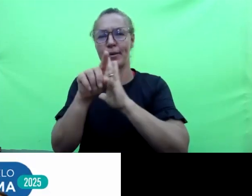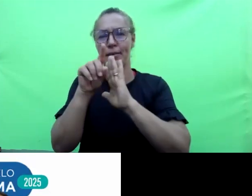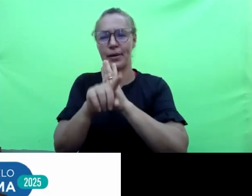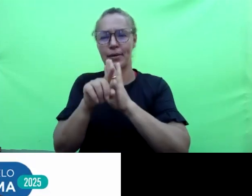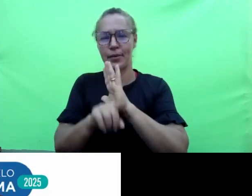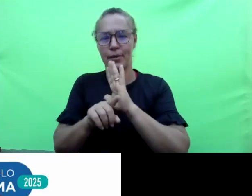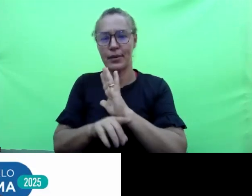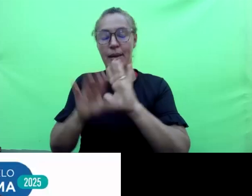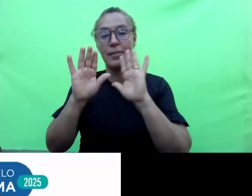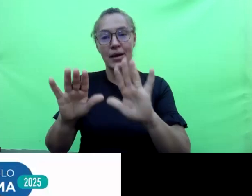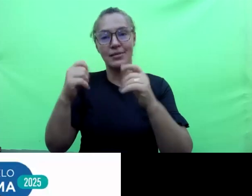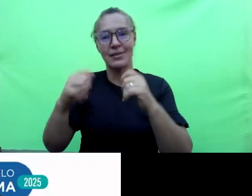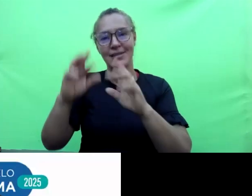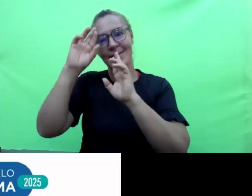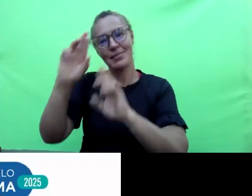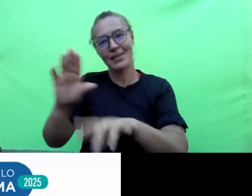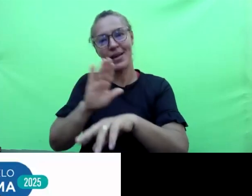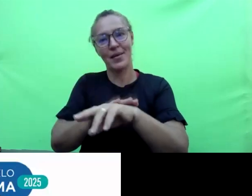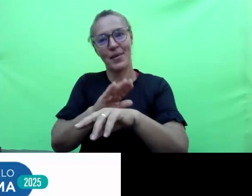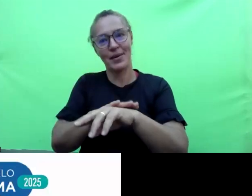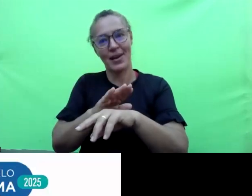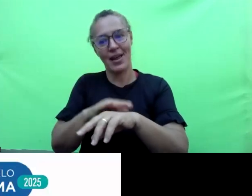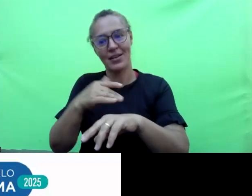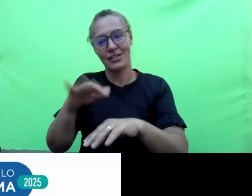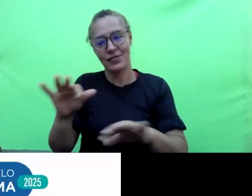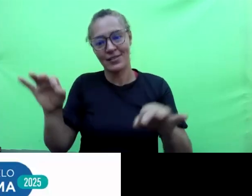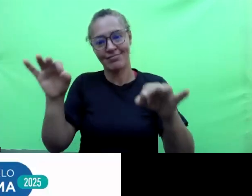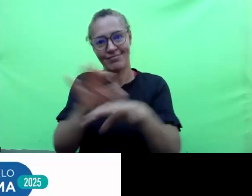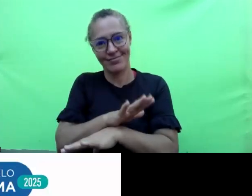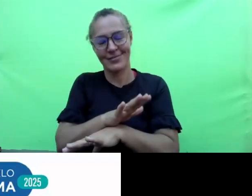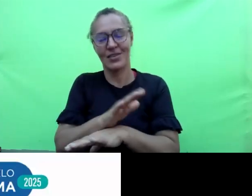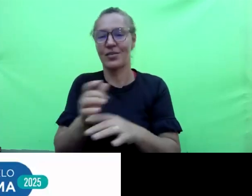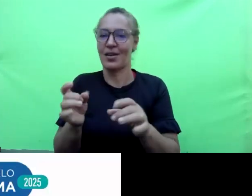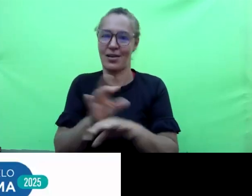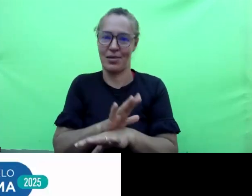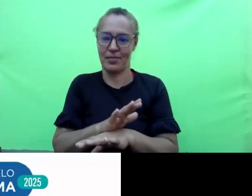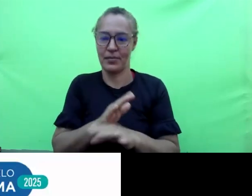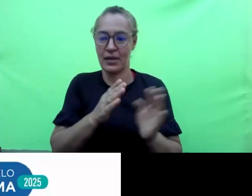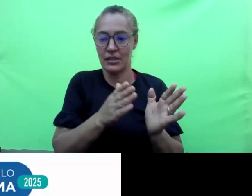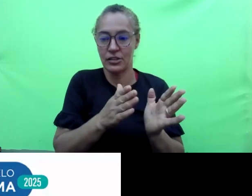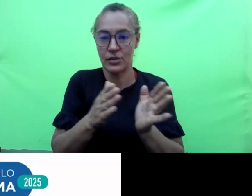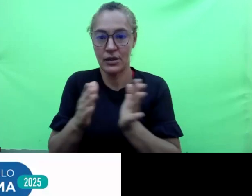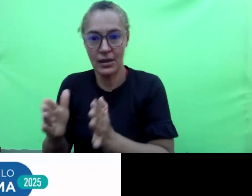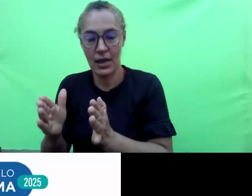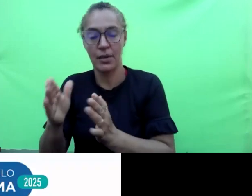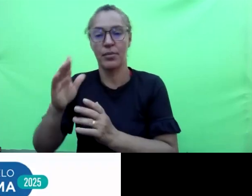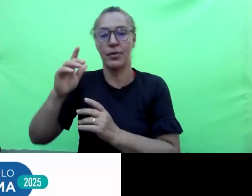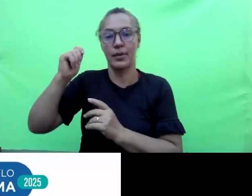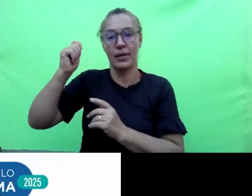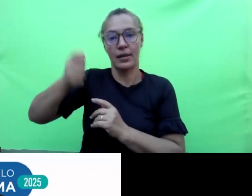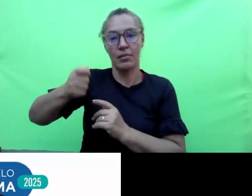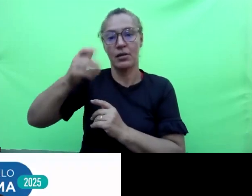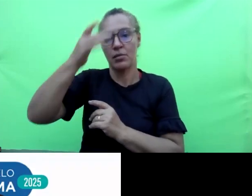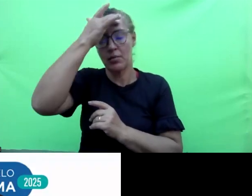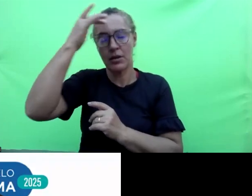horário do profissional, tá? A gente vai encerrar assim que der horário. Existe um tempo determinado para a pessoa portadora